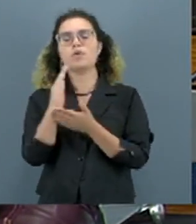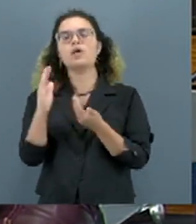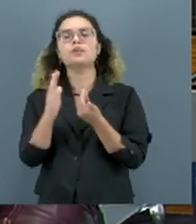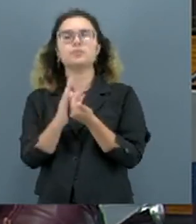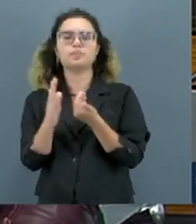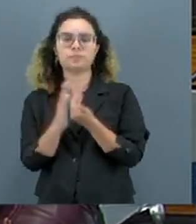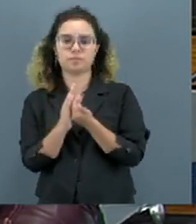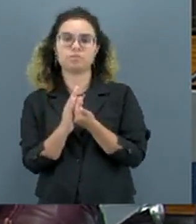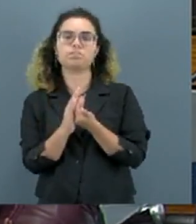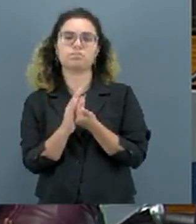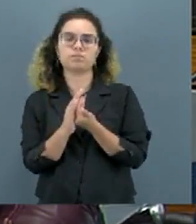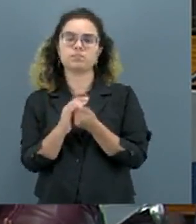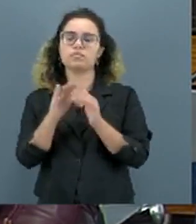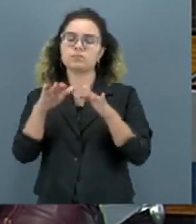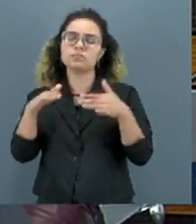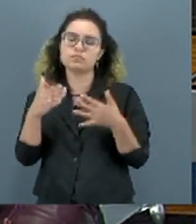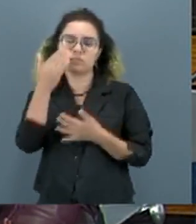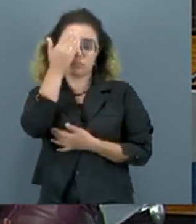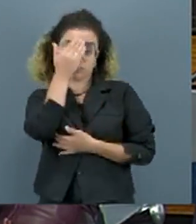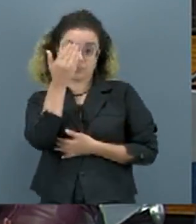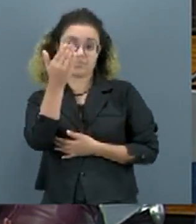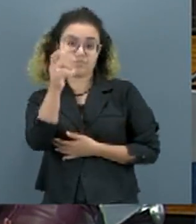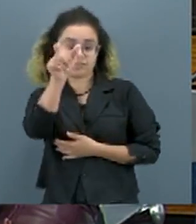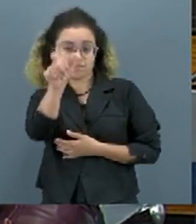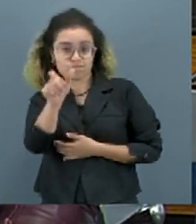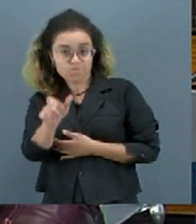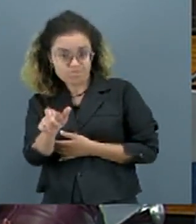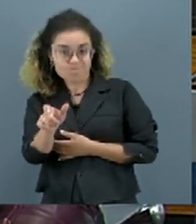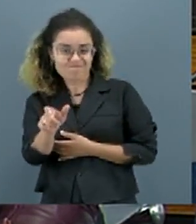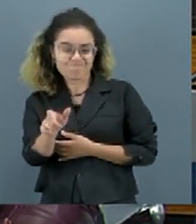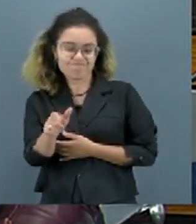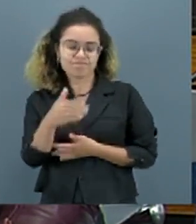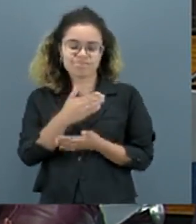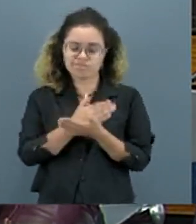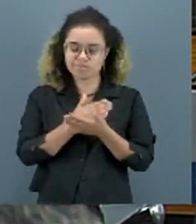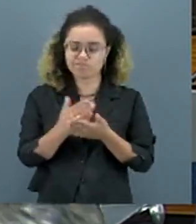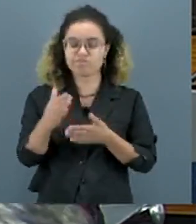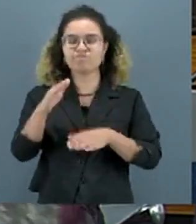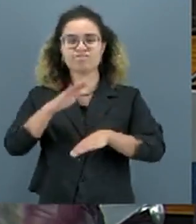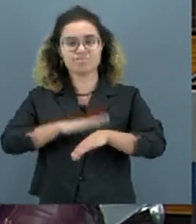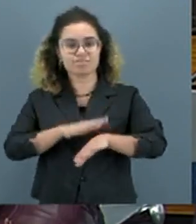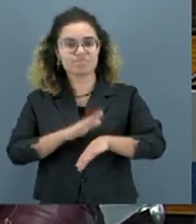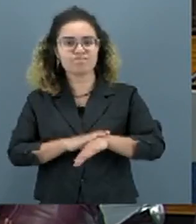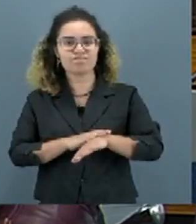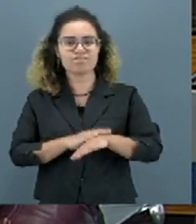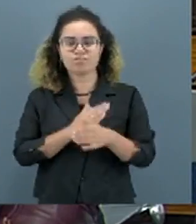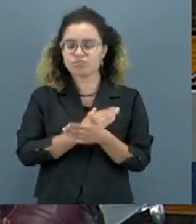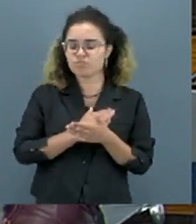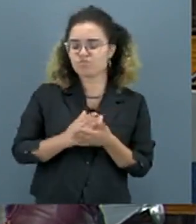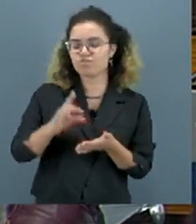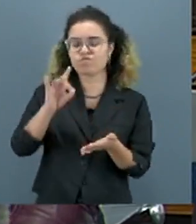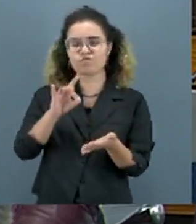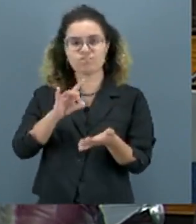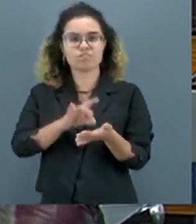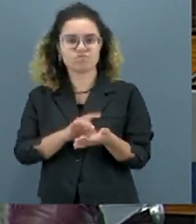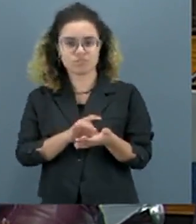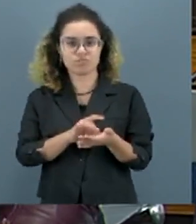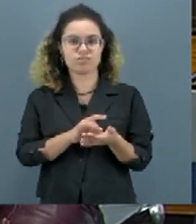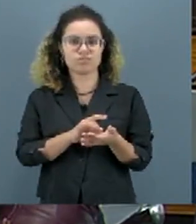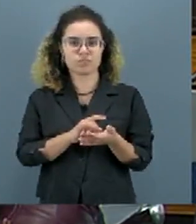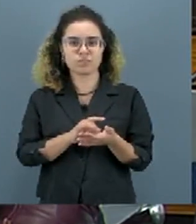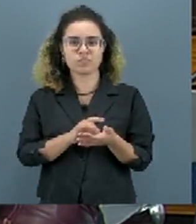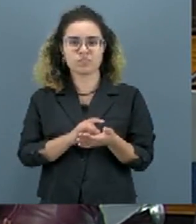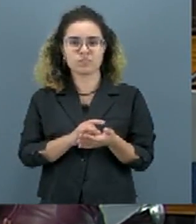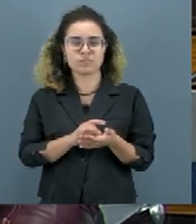dos deputados portanto agradeço a vossa excelência e a partir de agora iniciamos oficialmente de fato de direito